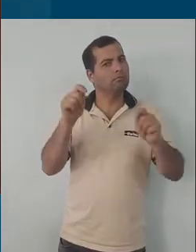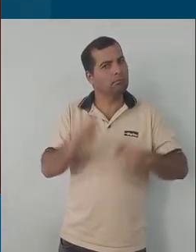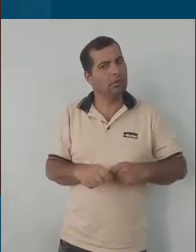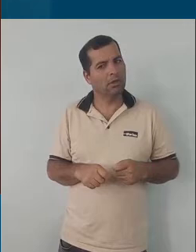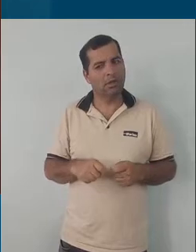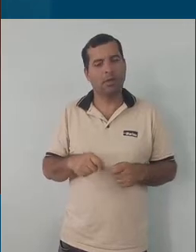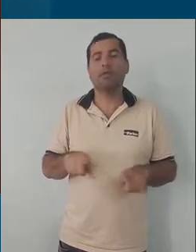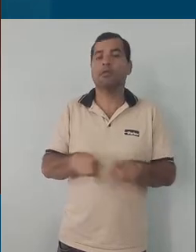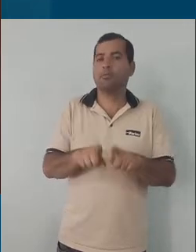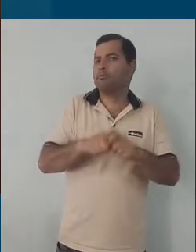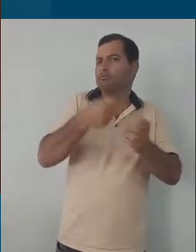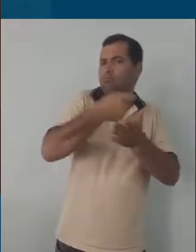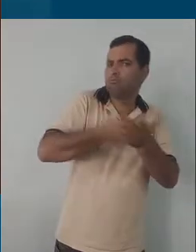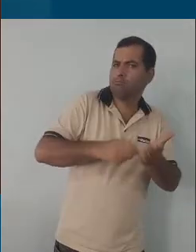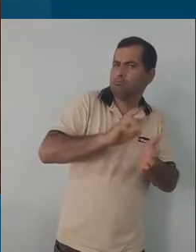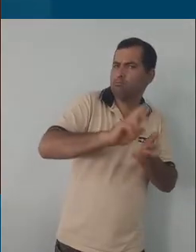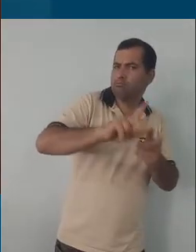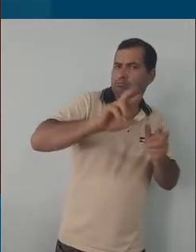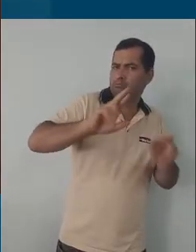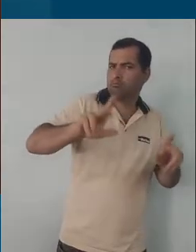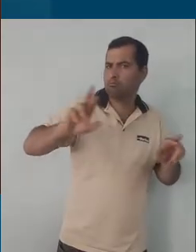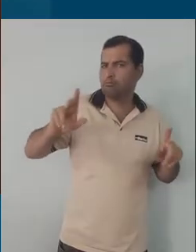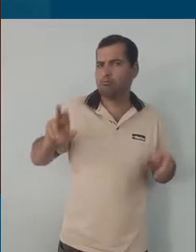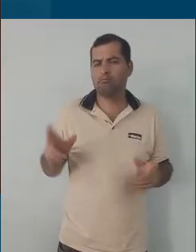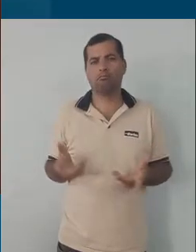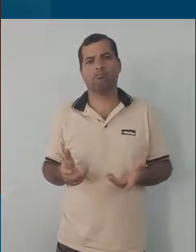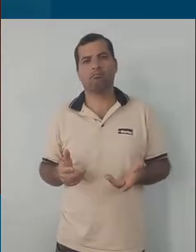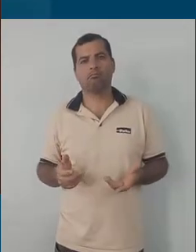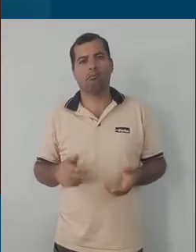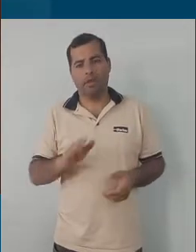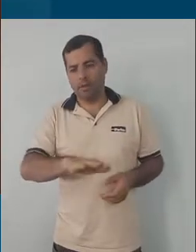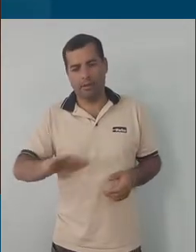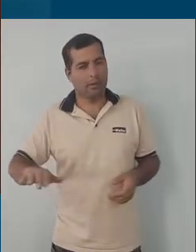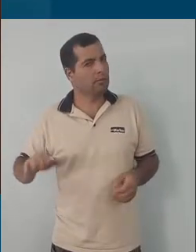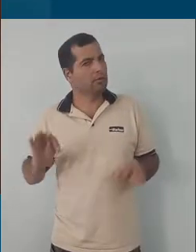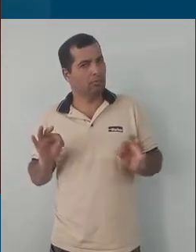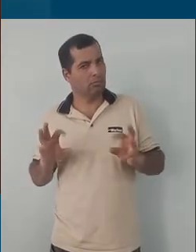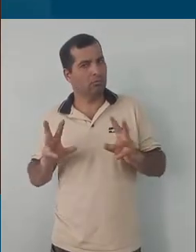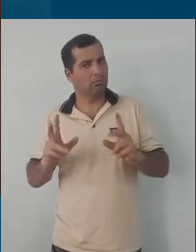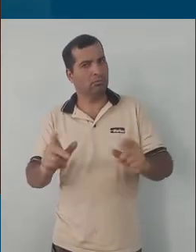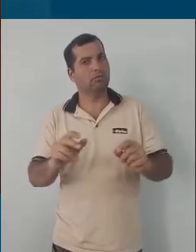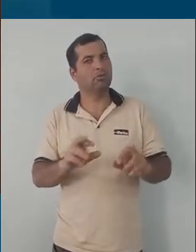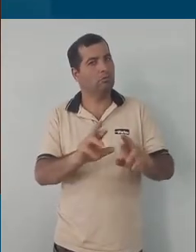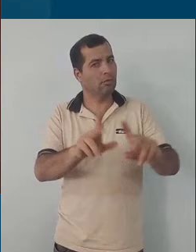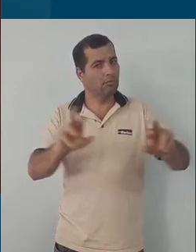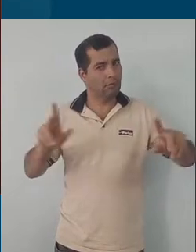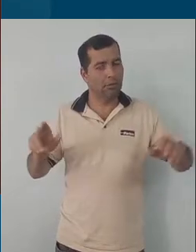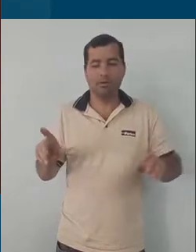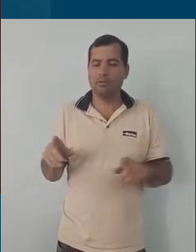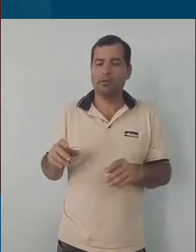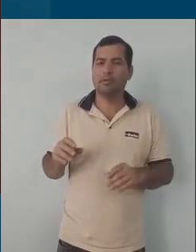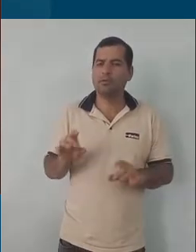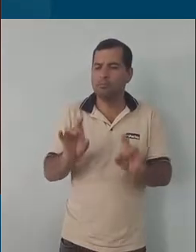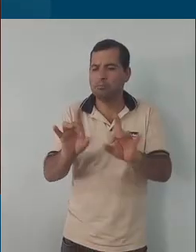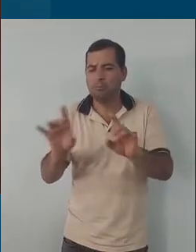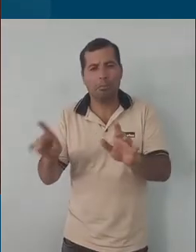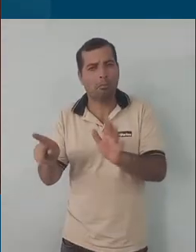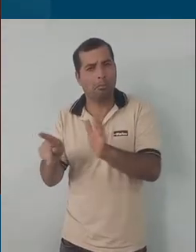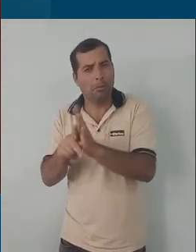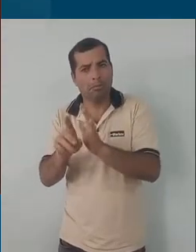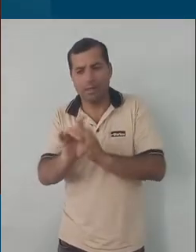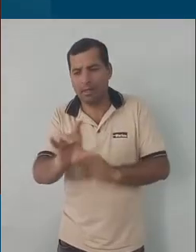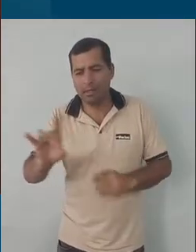escrita que contemple as especificidades do aprender a